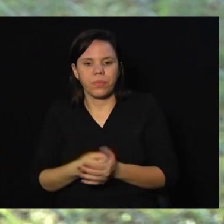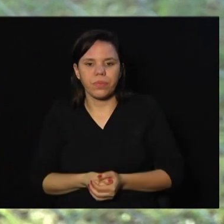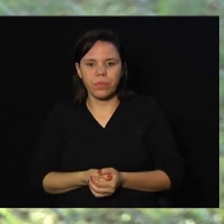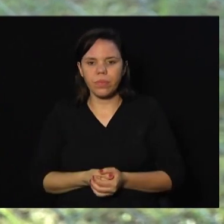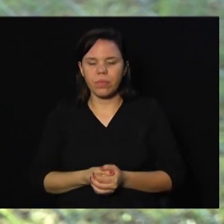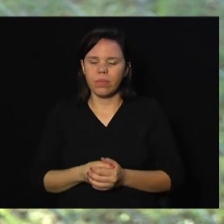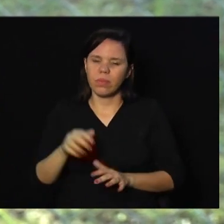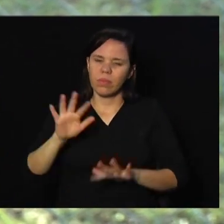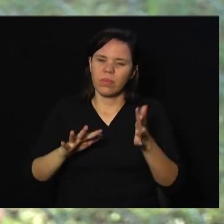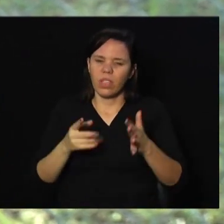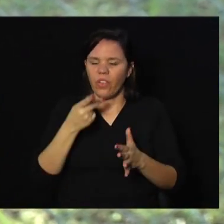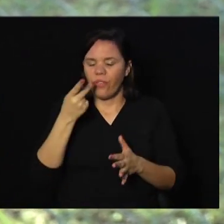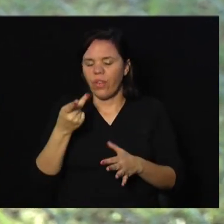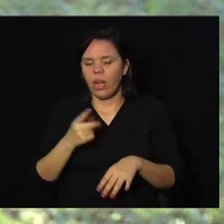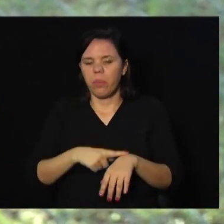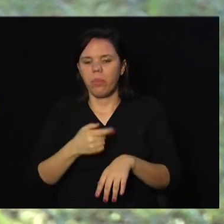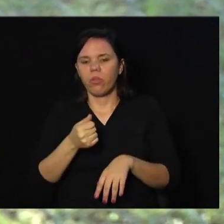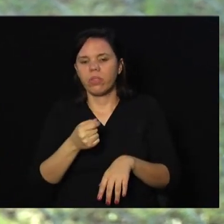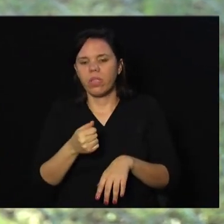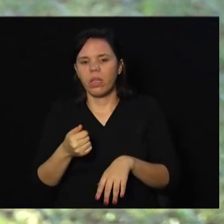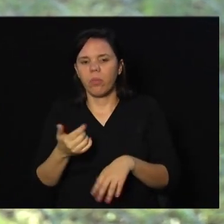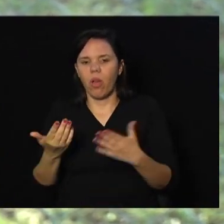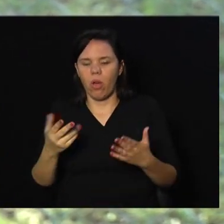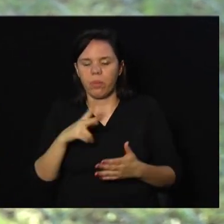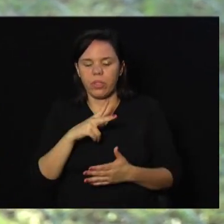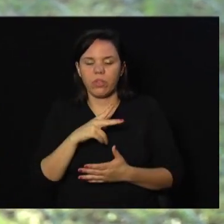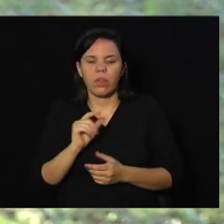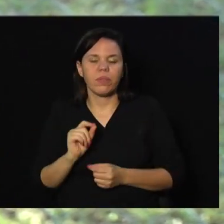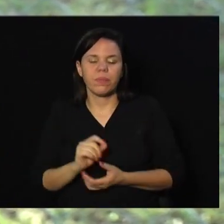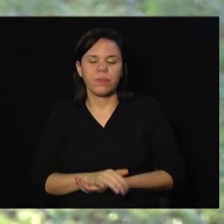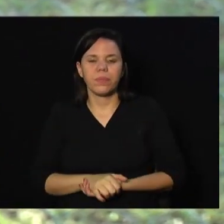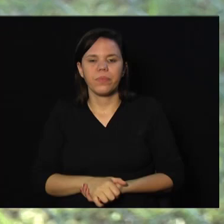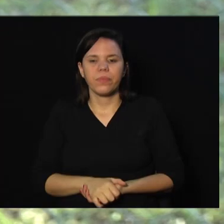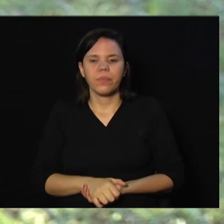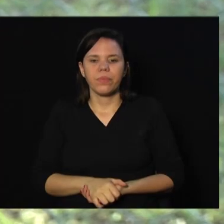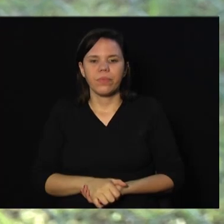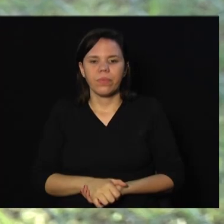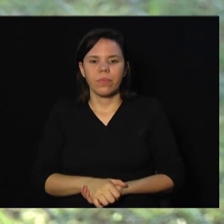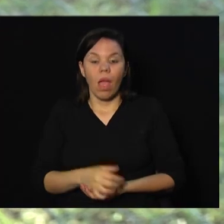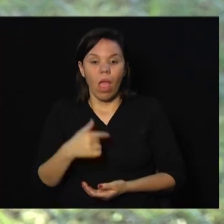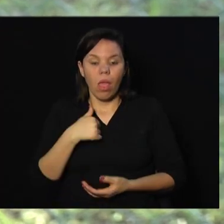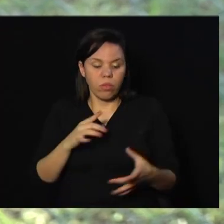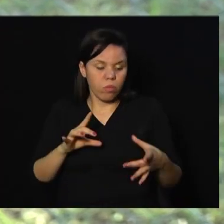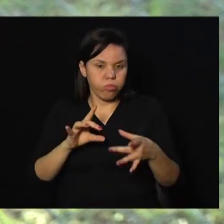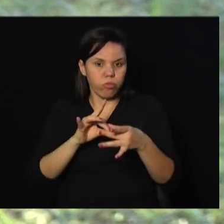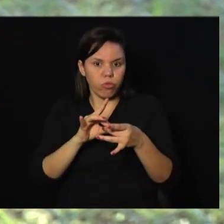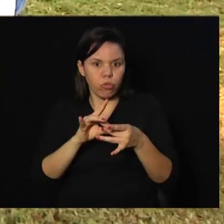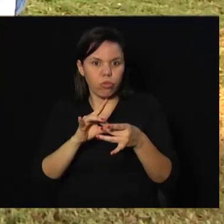falei há pouco agora, né, em off, que eu sou sócio da Ponte